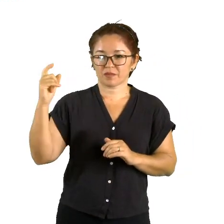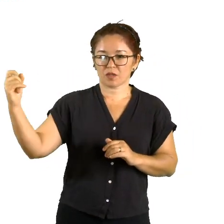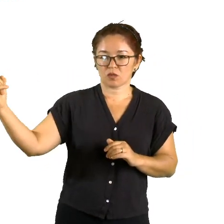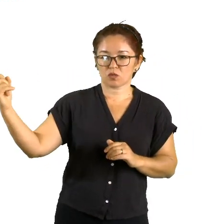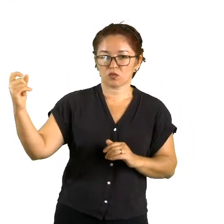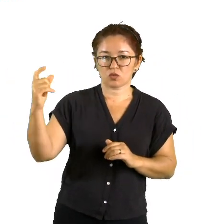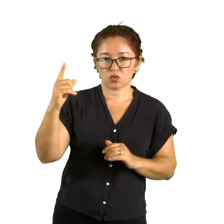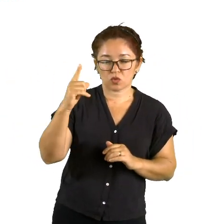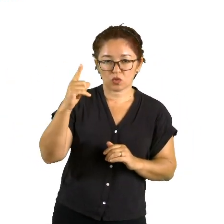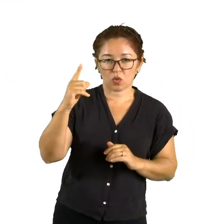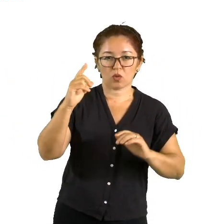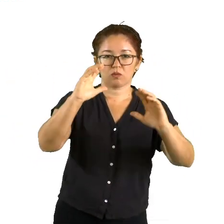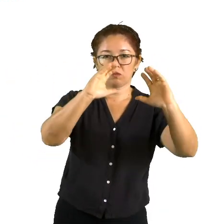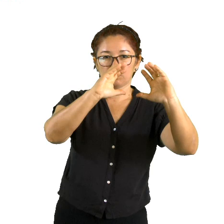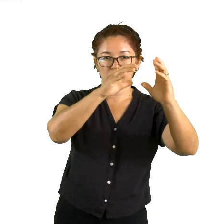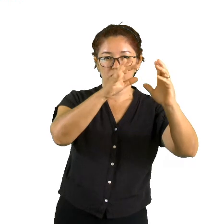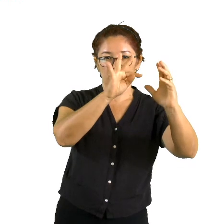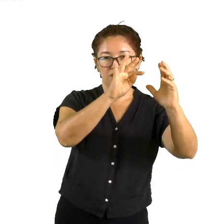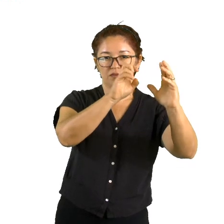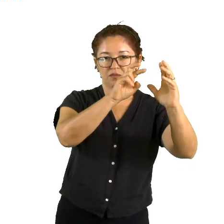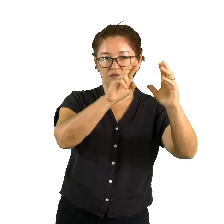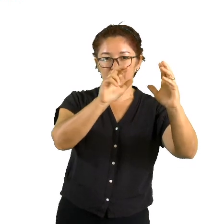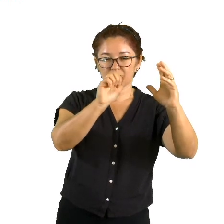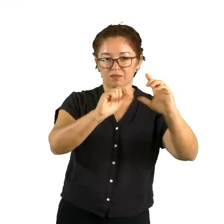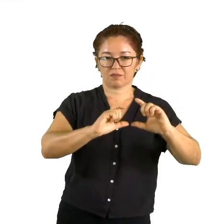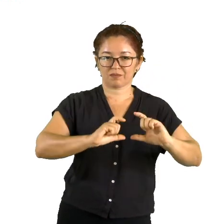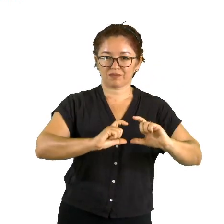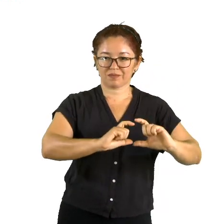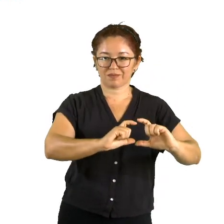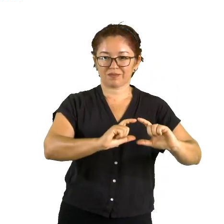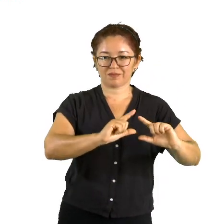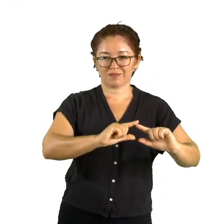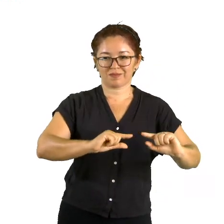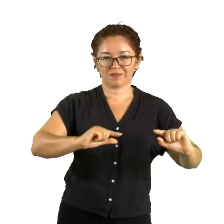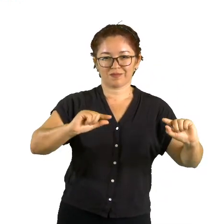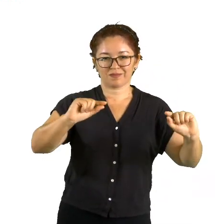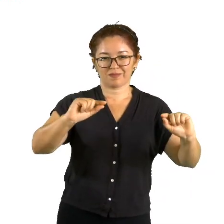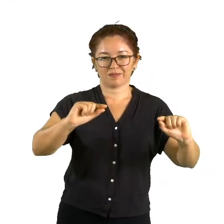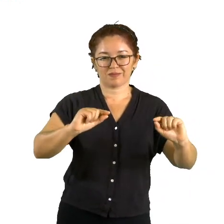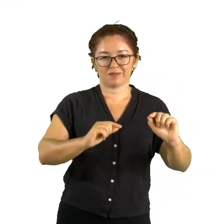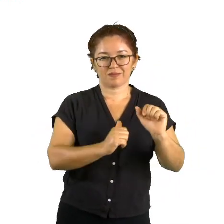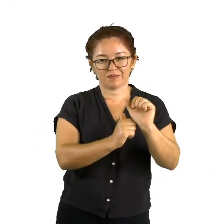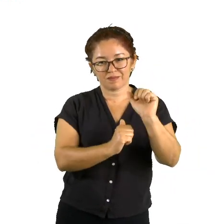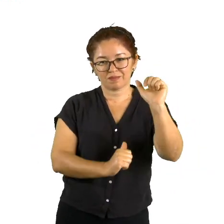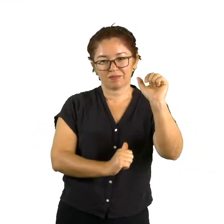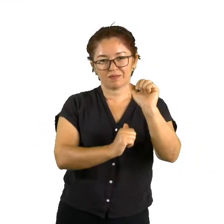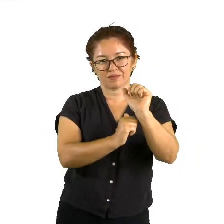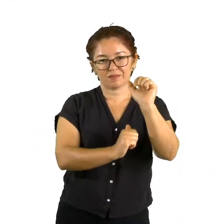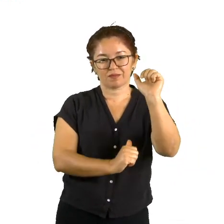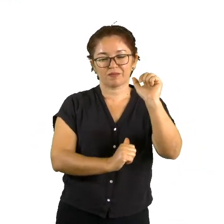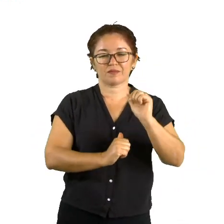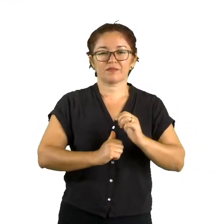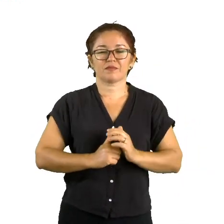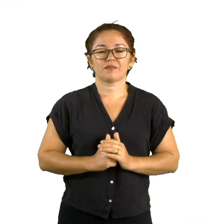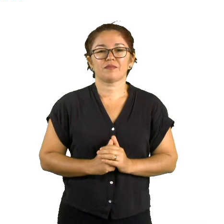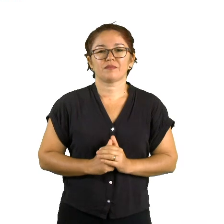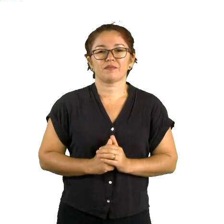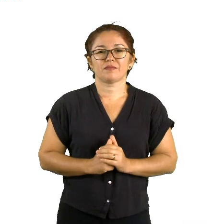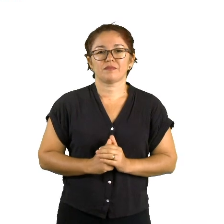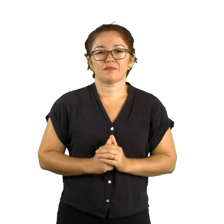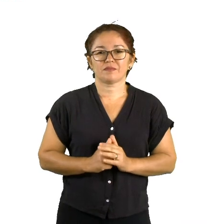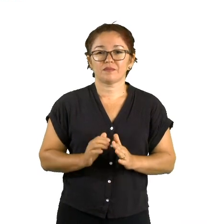lado da Terra novamente. Na Lua crescente, ela estava de um lado, na Lua minguante, do outro lado da Terra. E